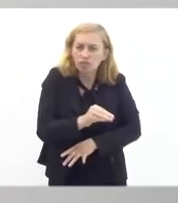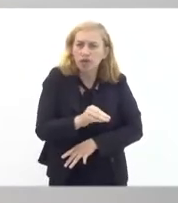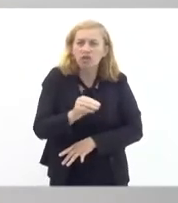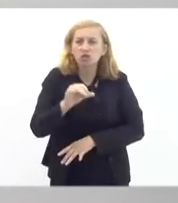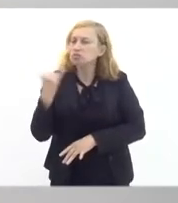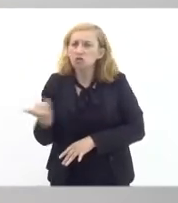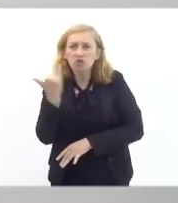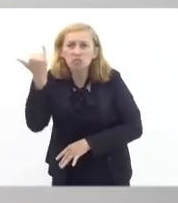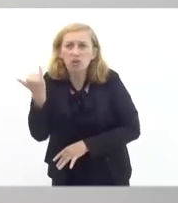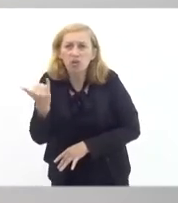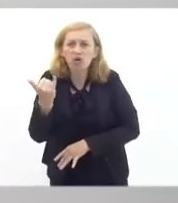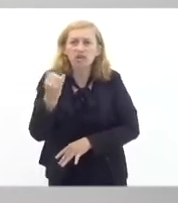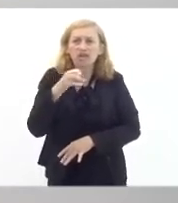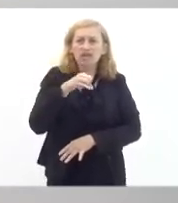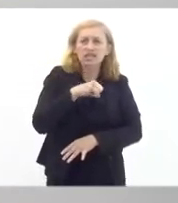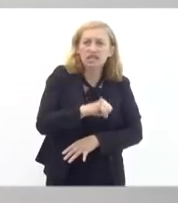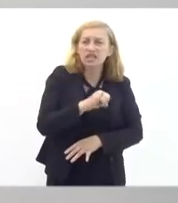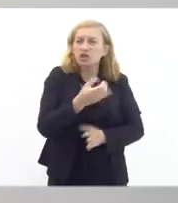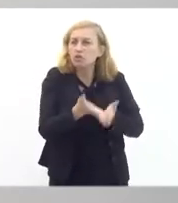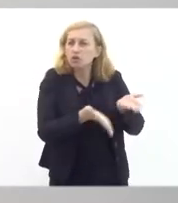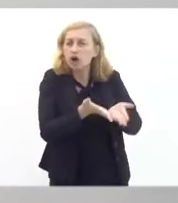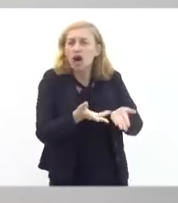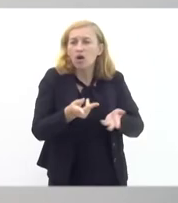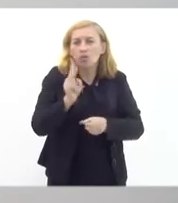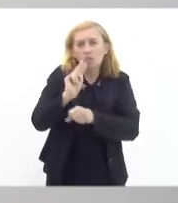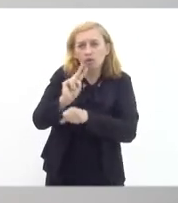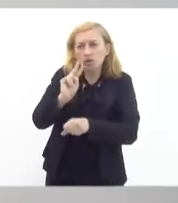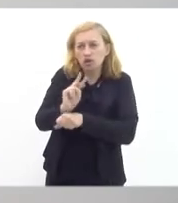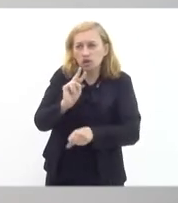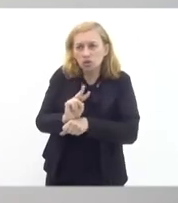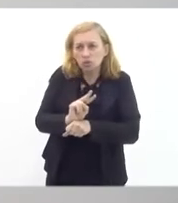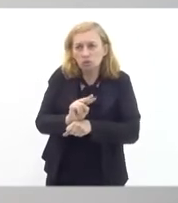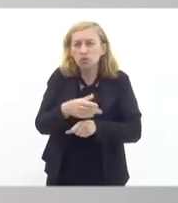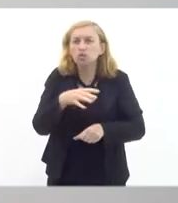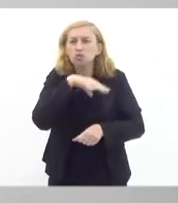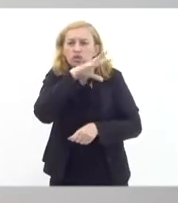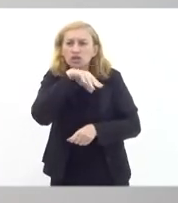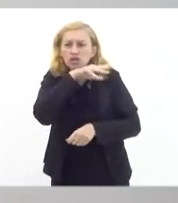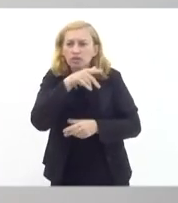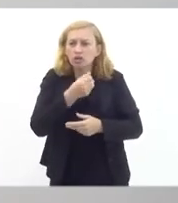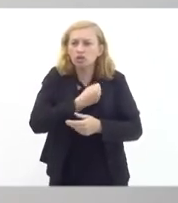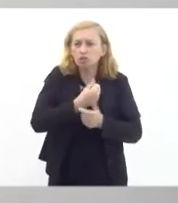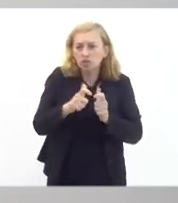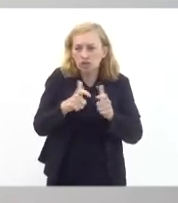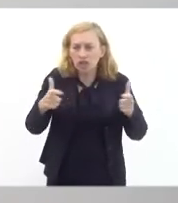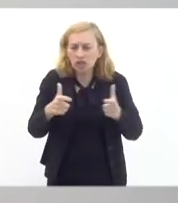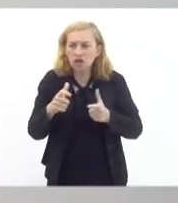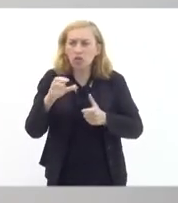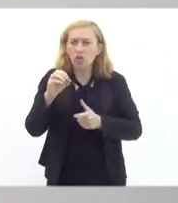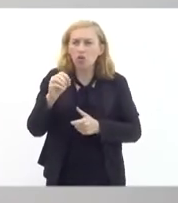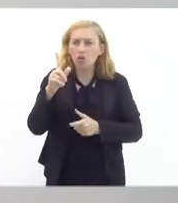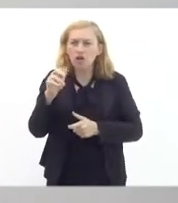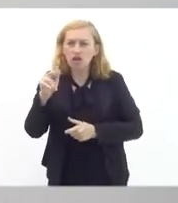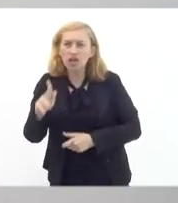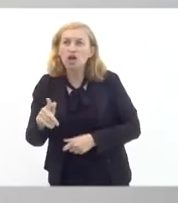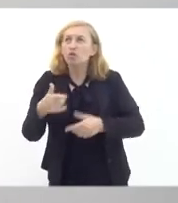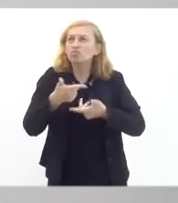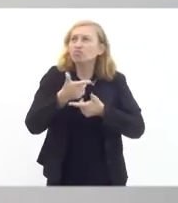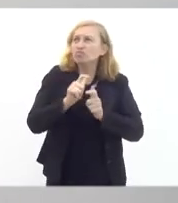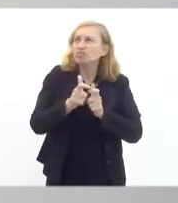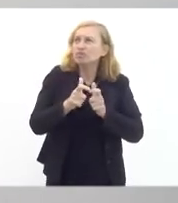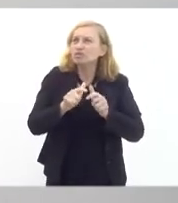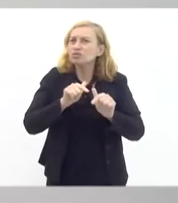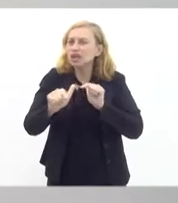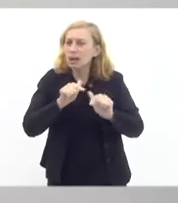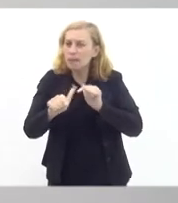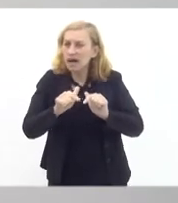é o criador. Os protetores, a grande maioria dos protetores e das ONGs fazem um trabalho... fazem um